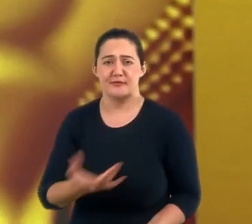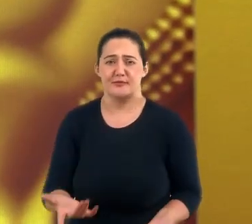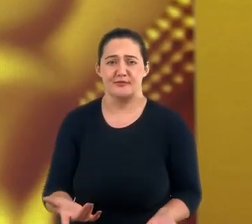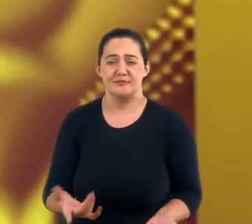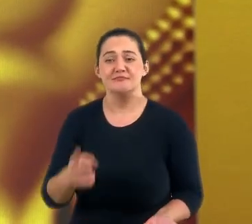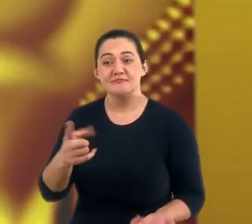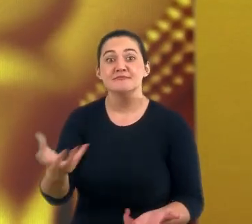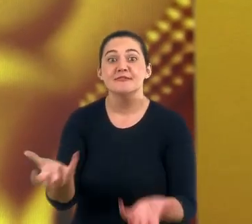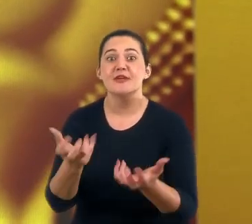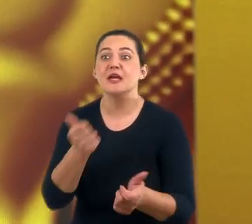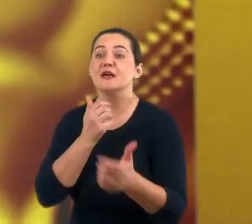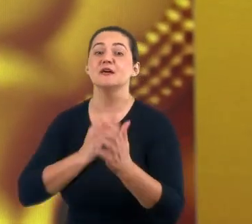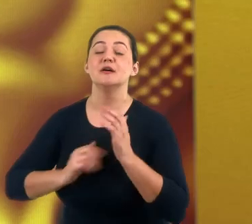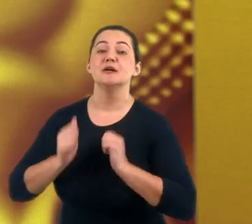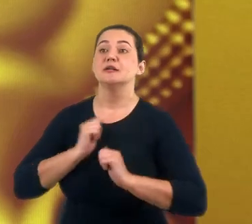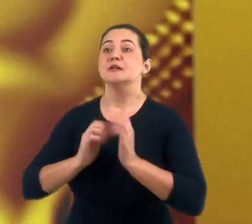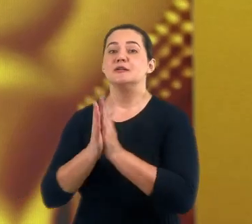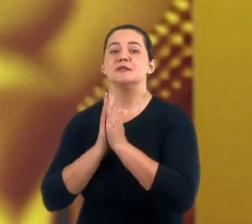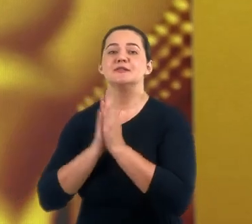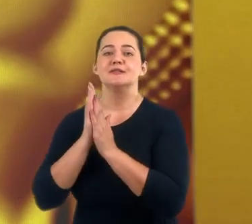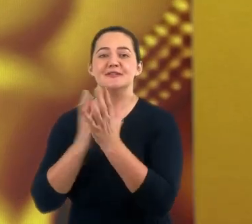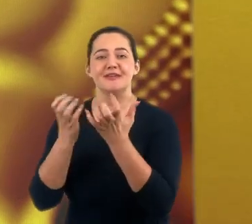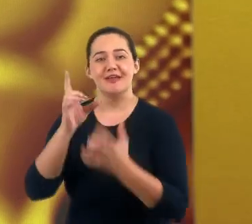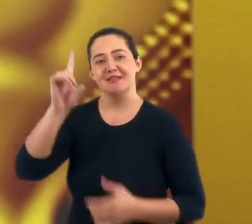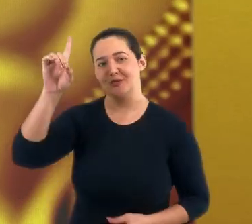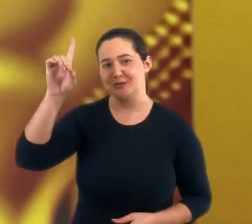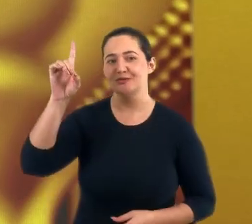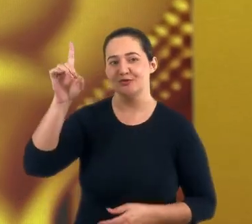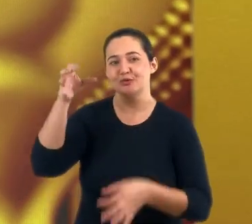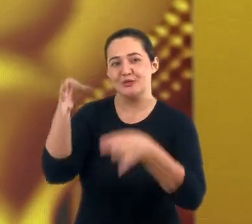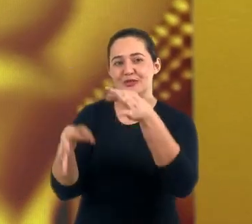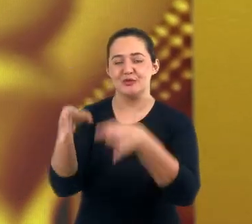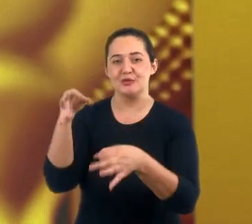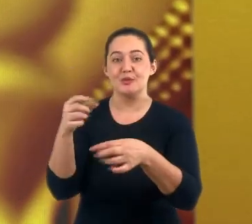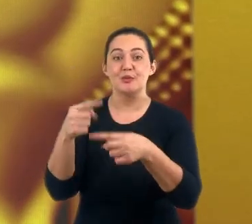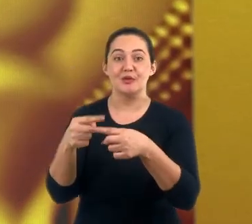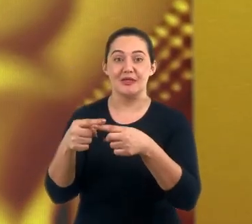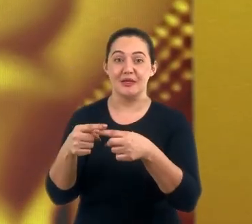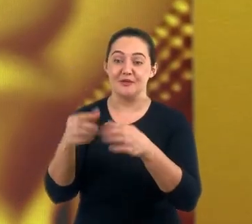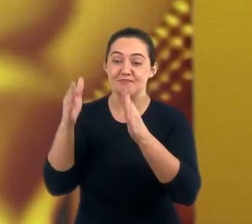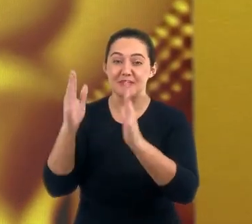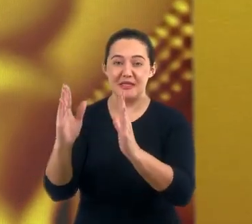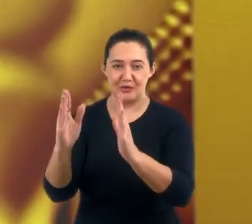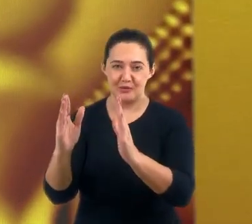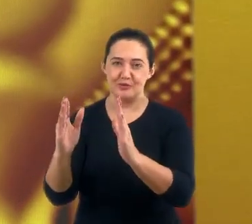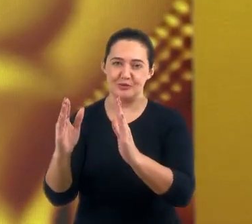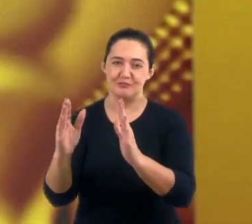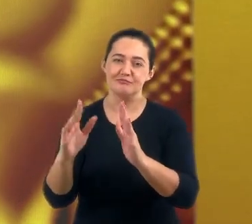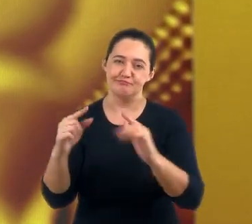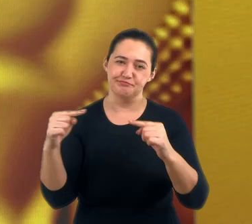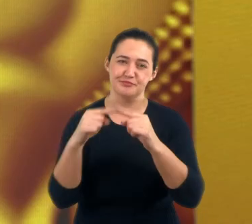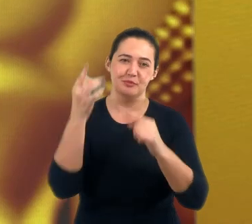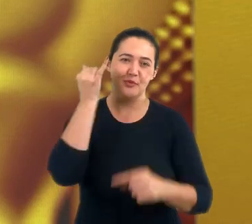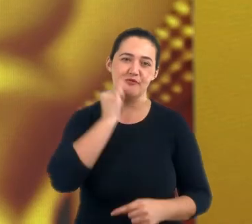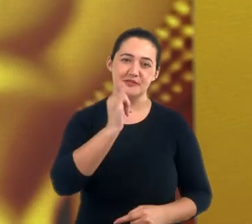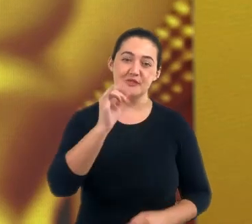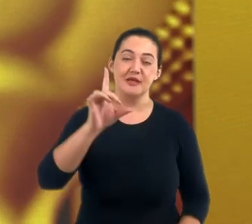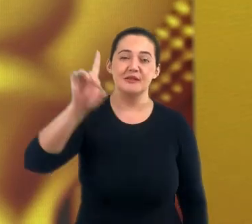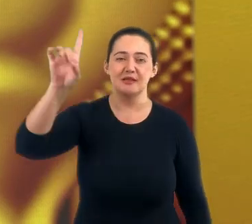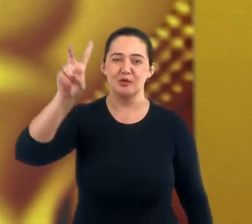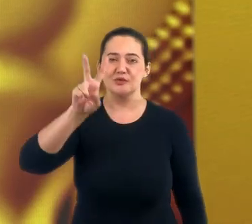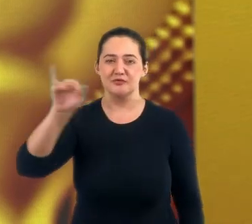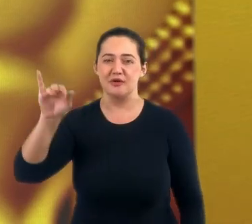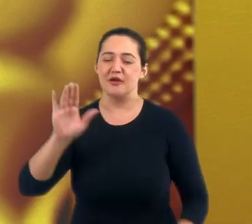ele anseia o juízo final de Deus. Porque nesse tempo, de acordo com a profecia, Deus